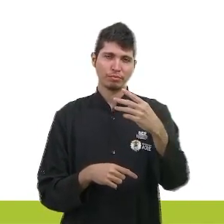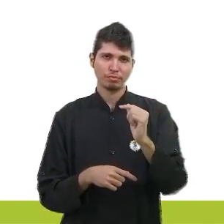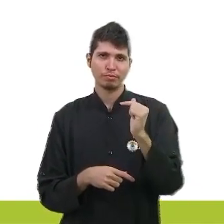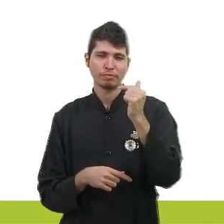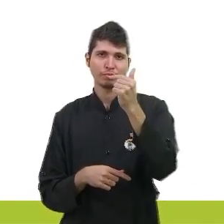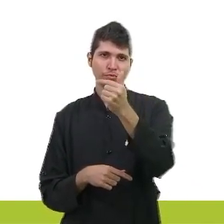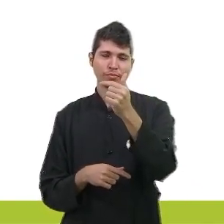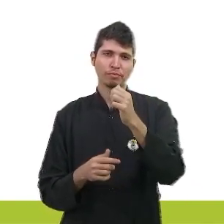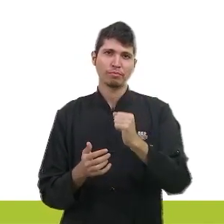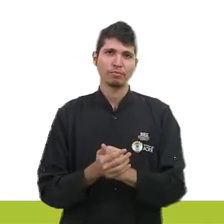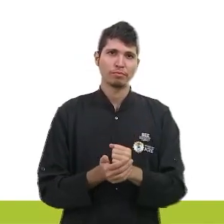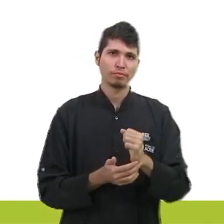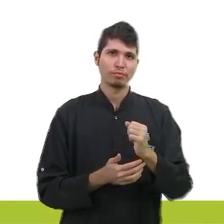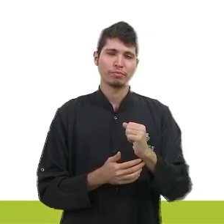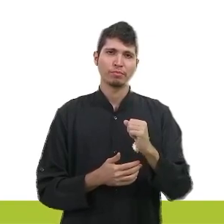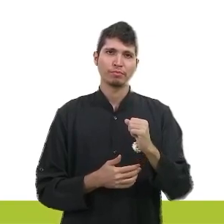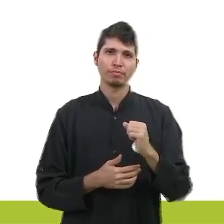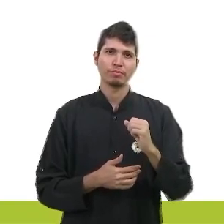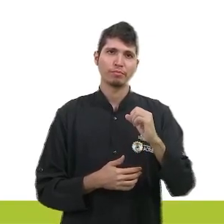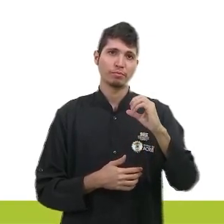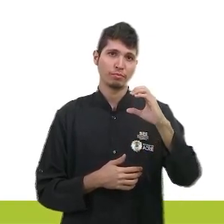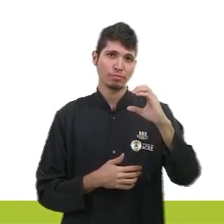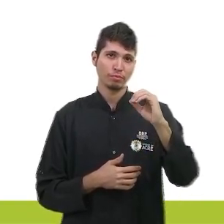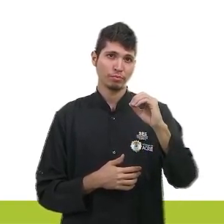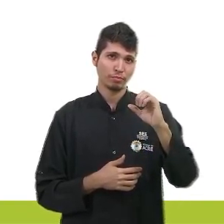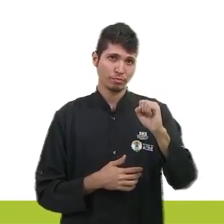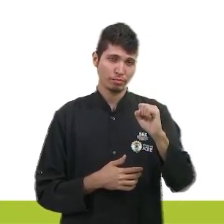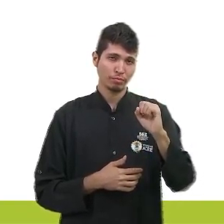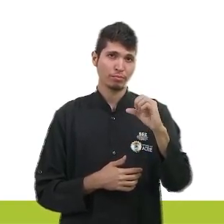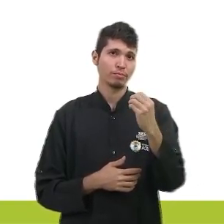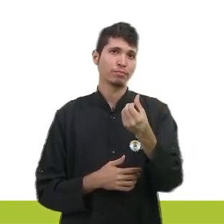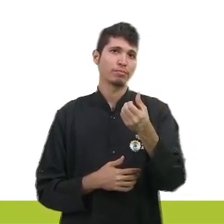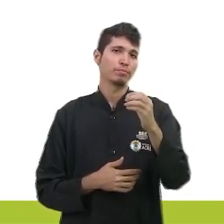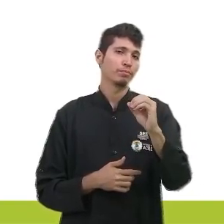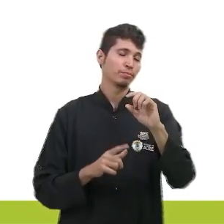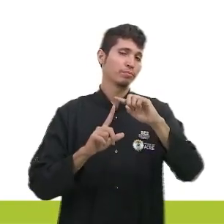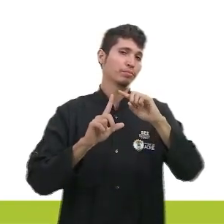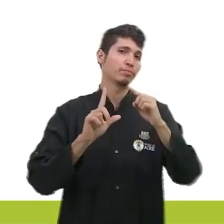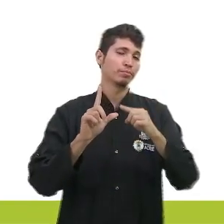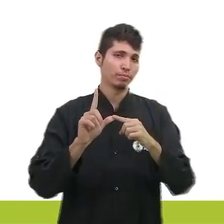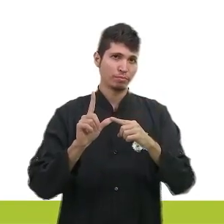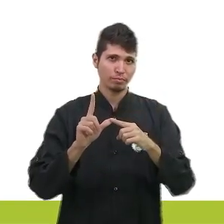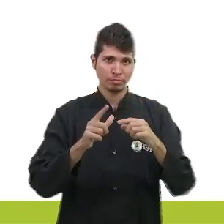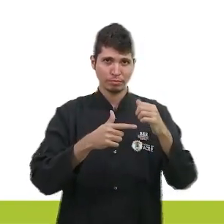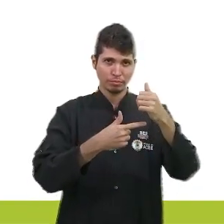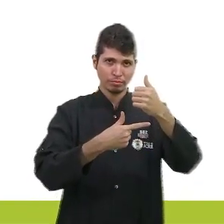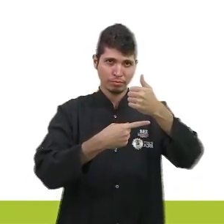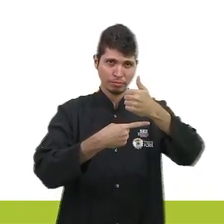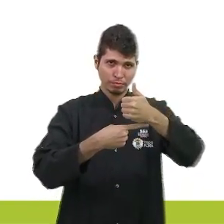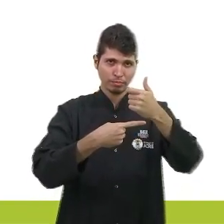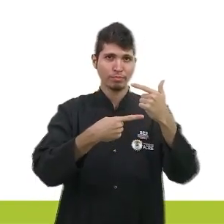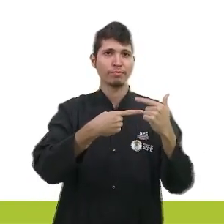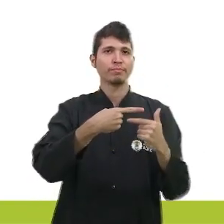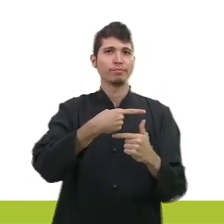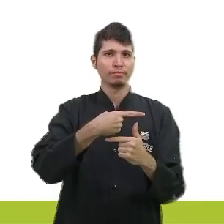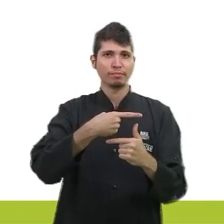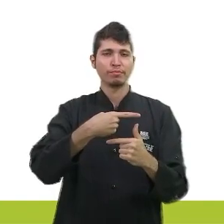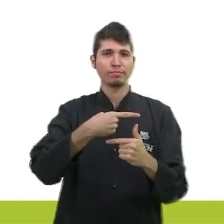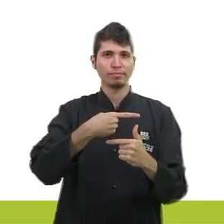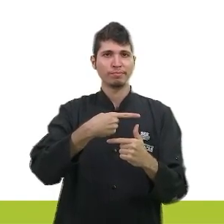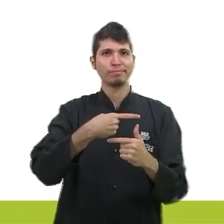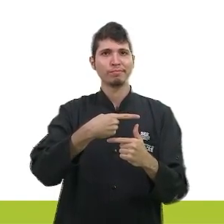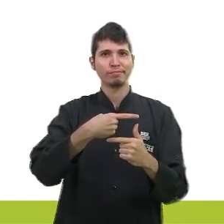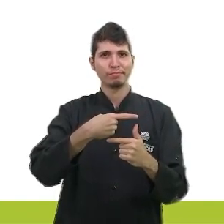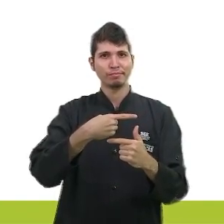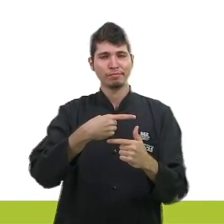Cosseno de 60 graus, né? E agora o cosseno de 60 graus, meio, está aqui como nós vimos agora há pouco. E assim por